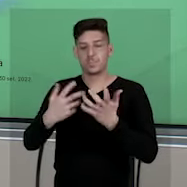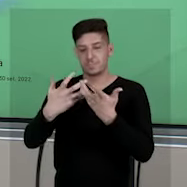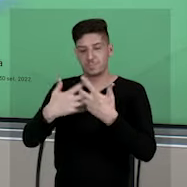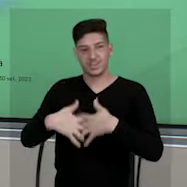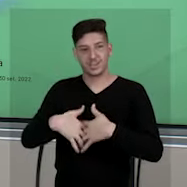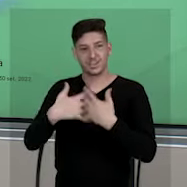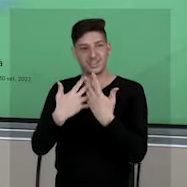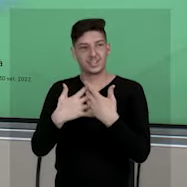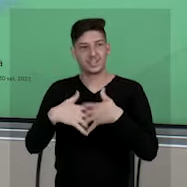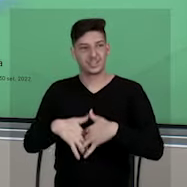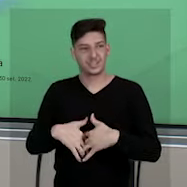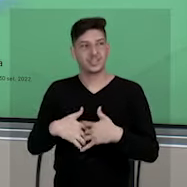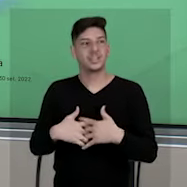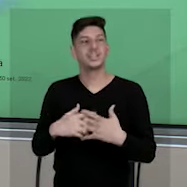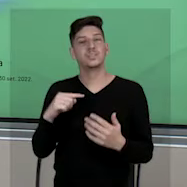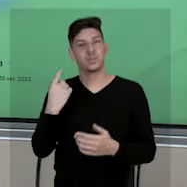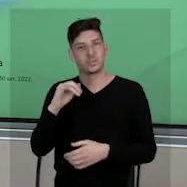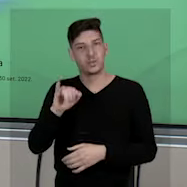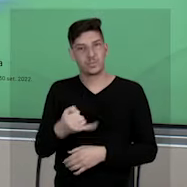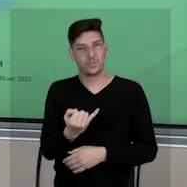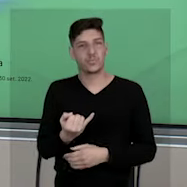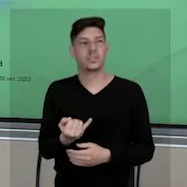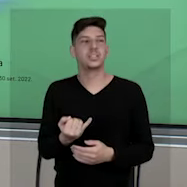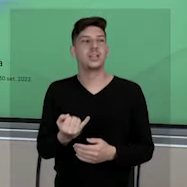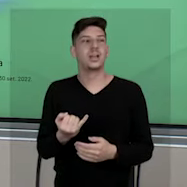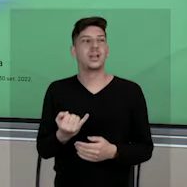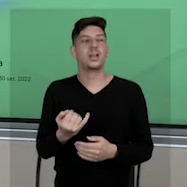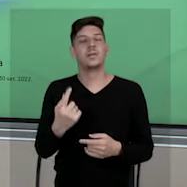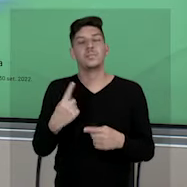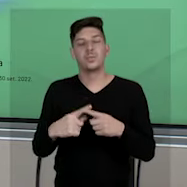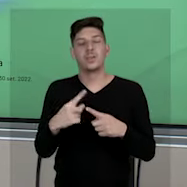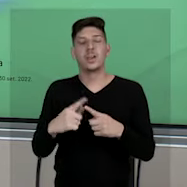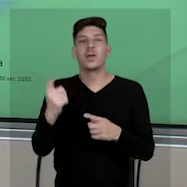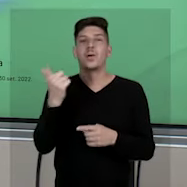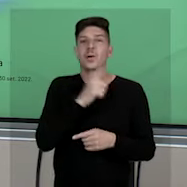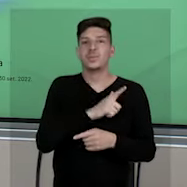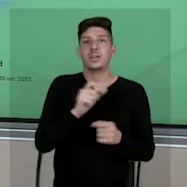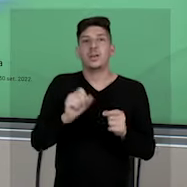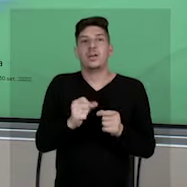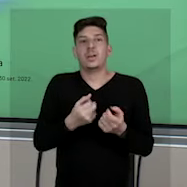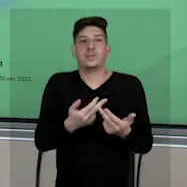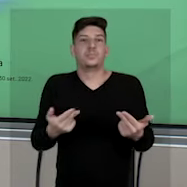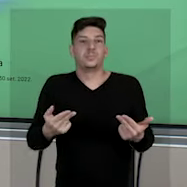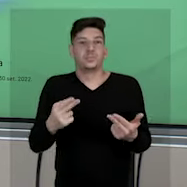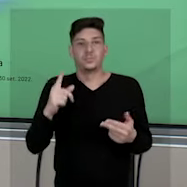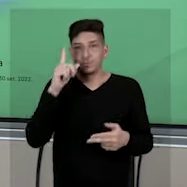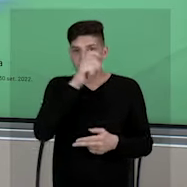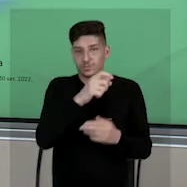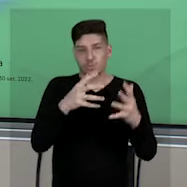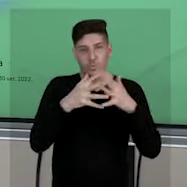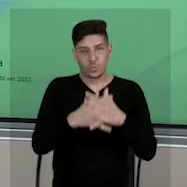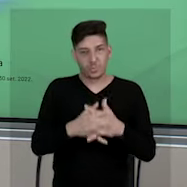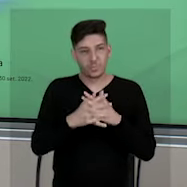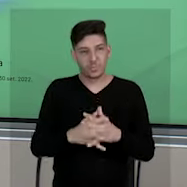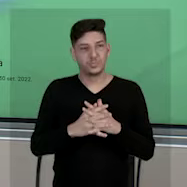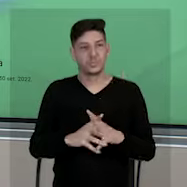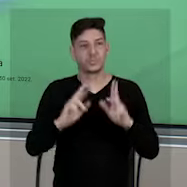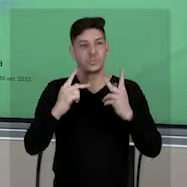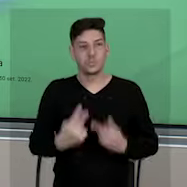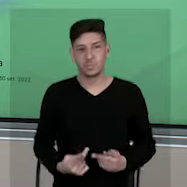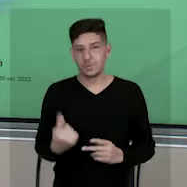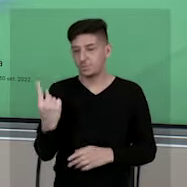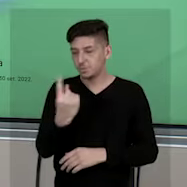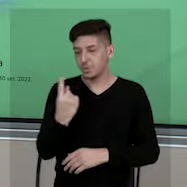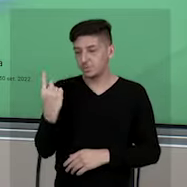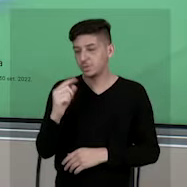vamos aproveitá-lo, claro, né, para poder fazer as atividades mais difíceis, mais complexas, que o ser humano muitas vezes sozinho